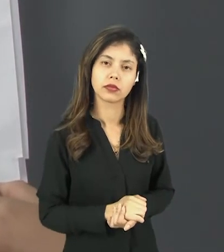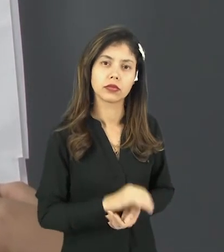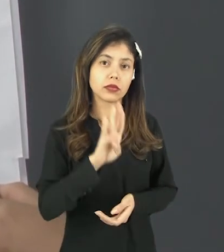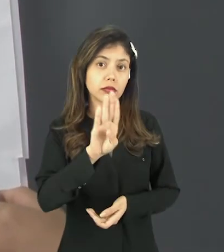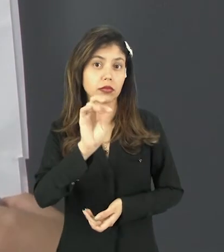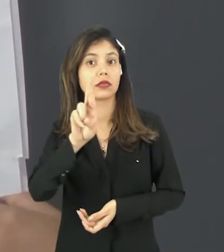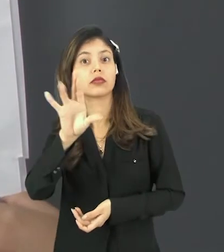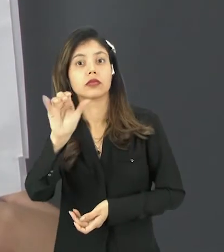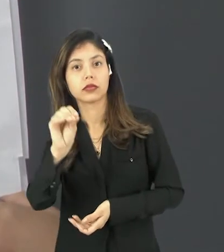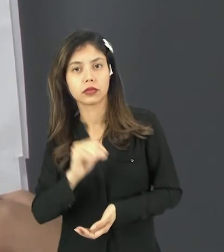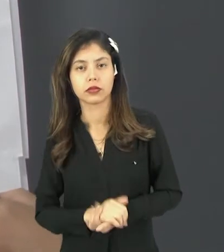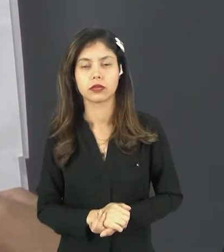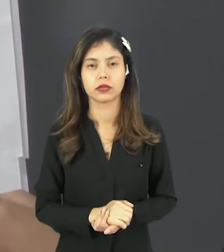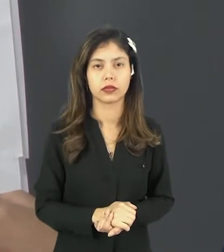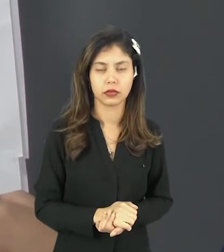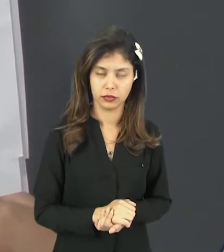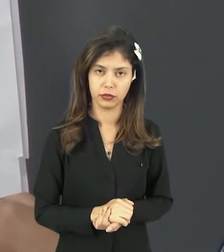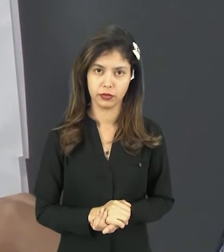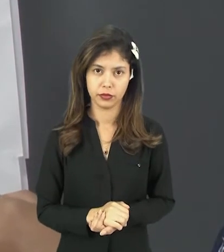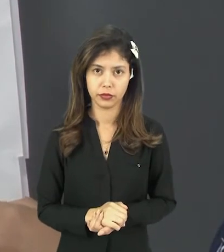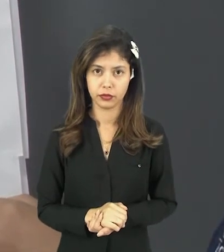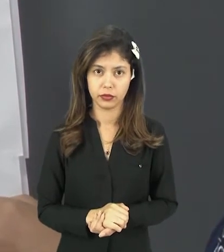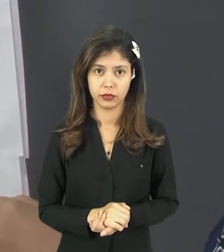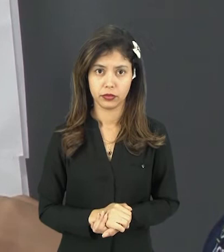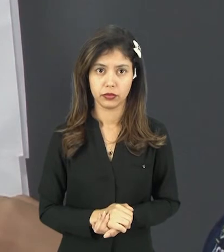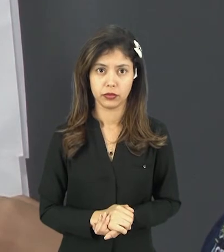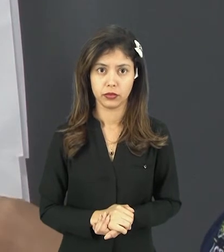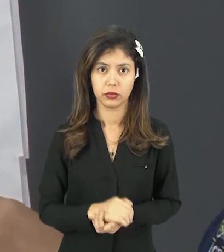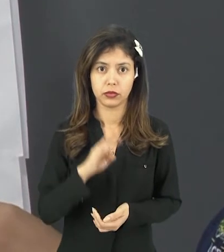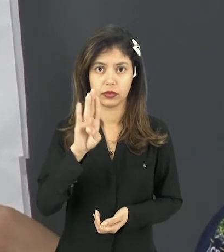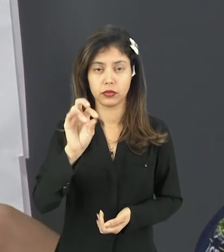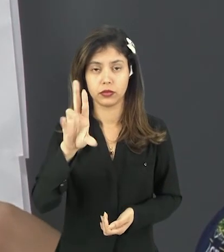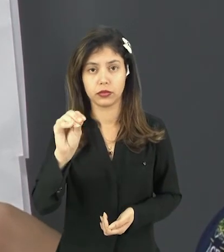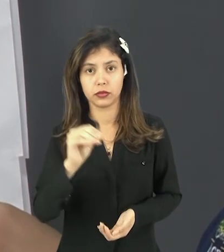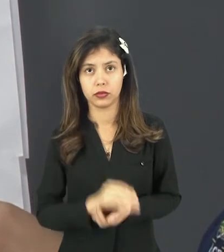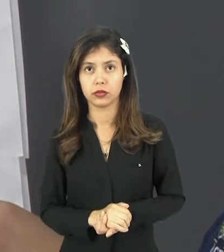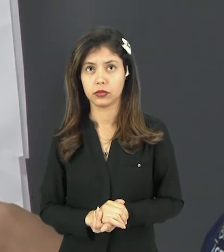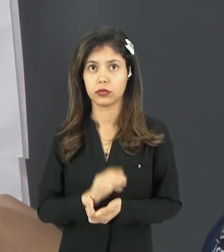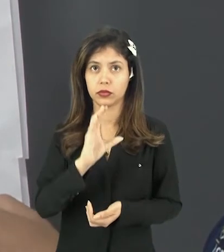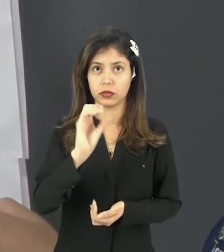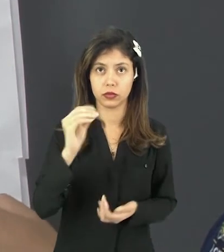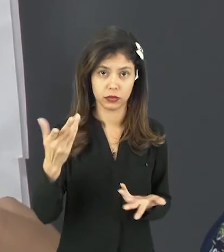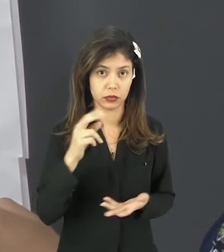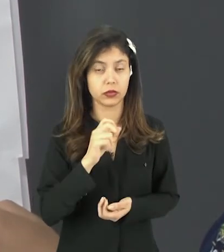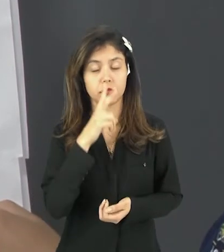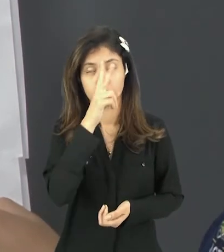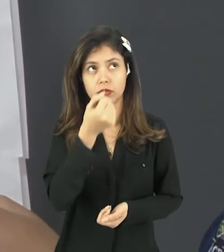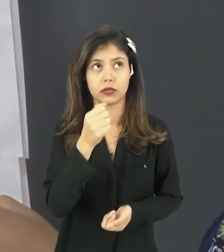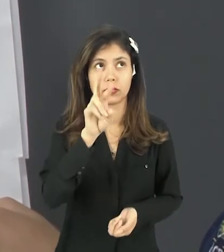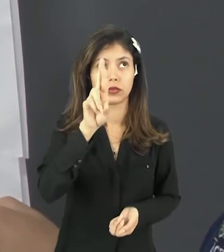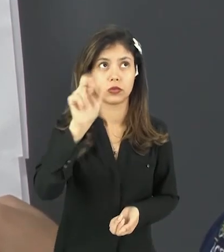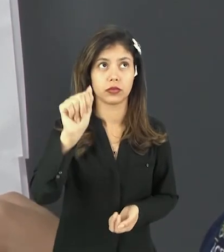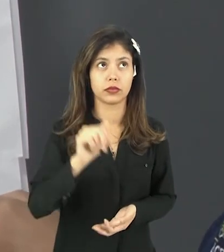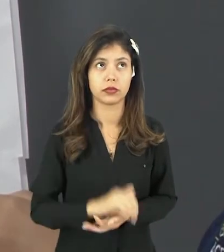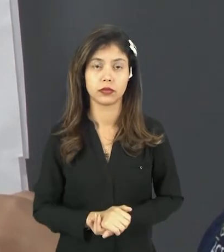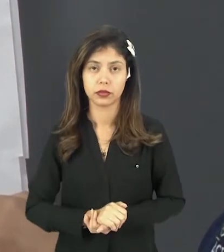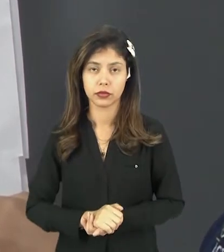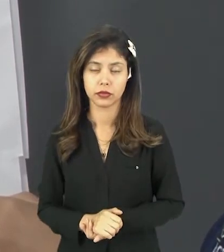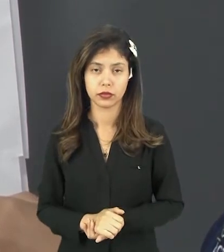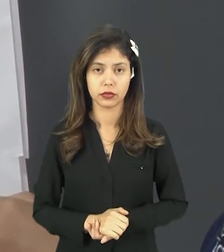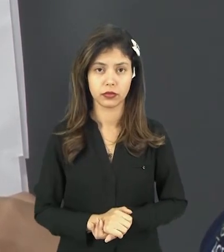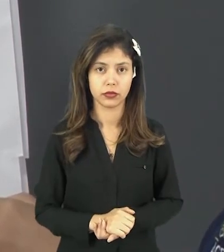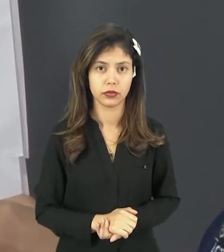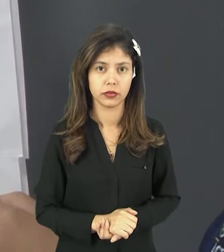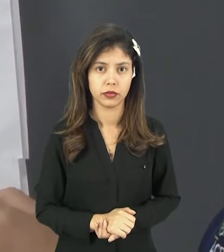buraco, buraco ou buracó. Não é o có mais forte, é o Rá,